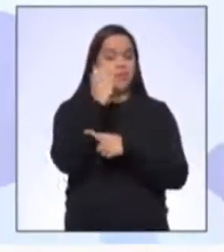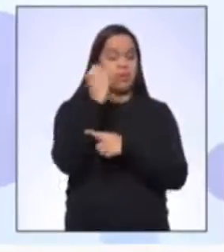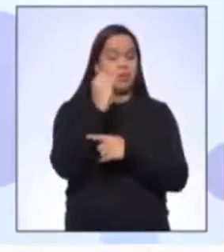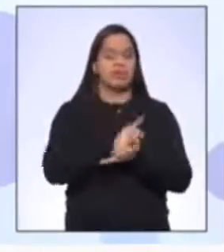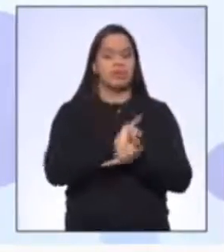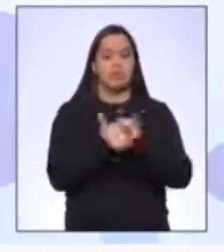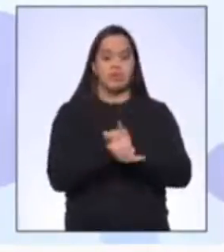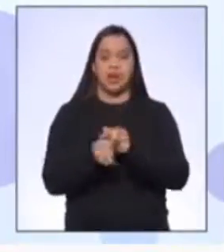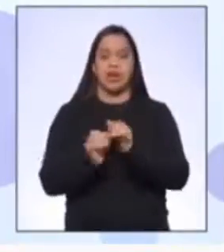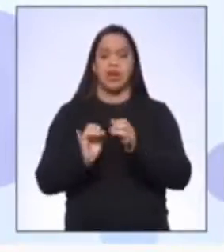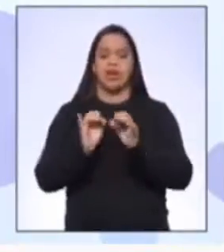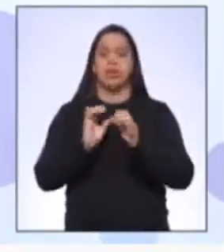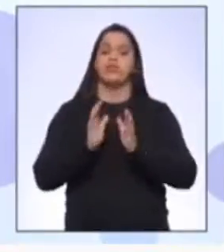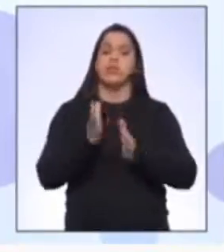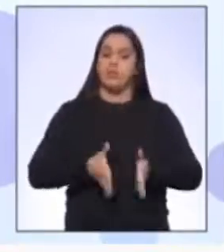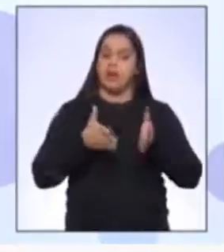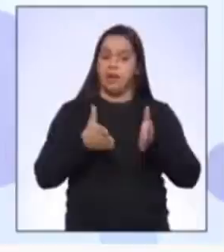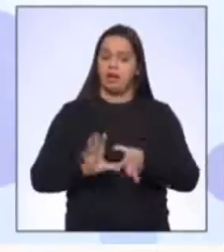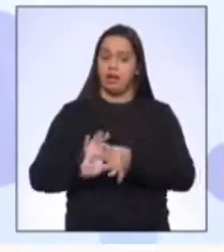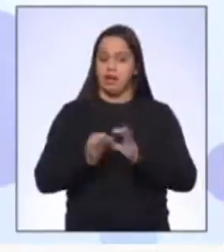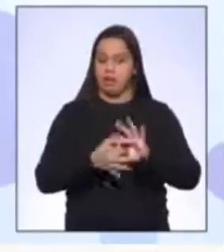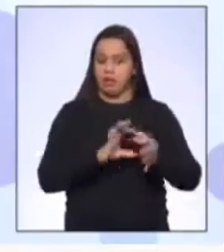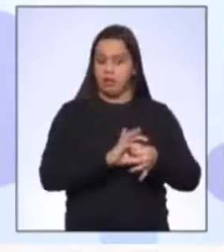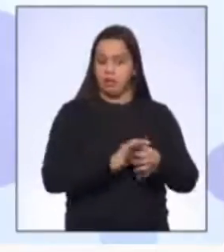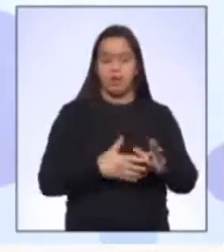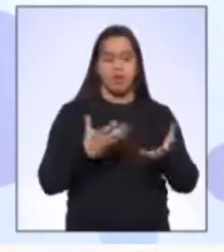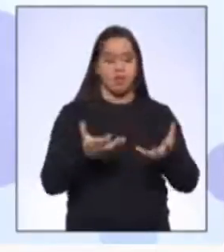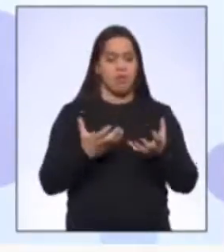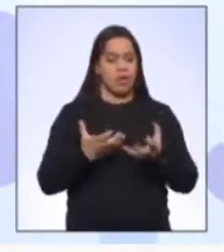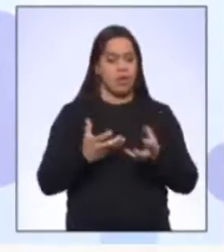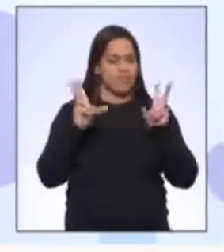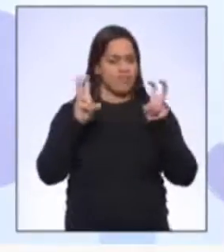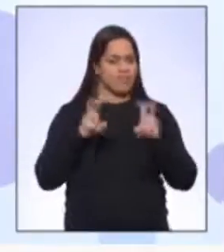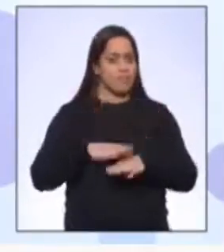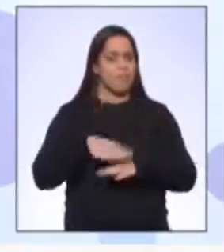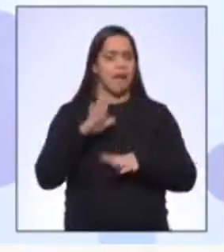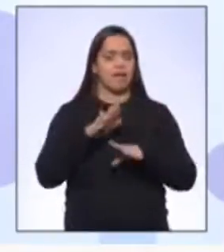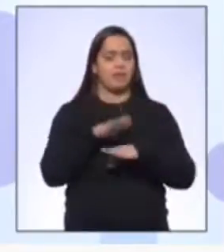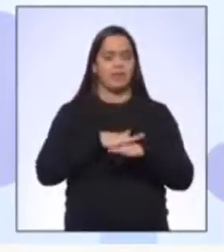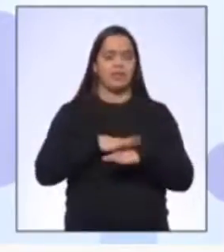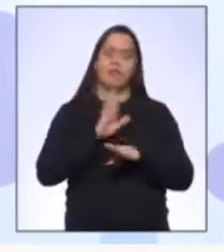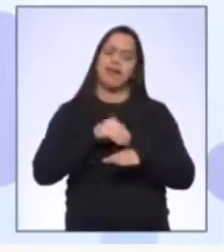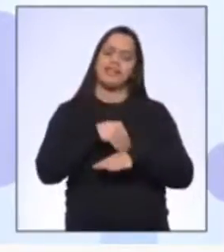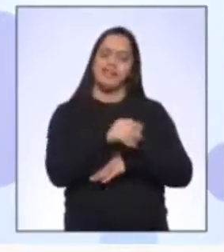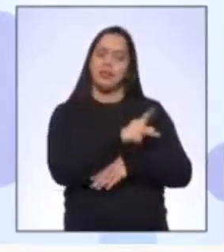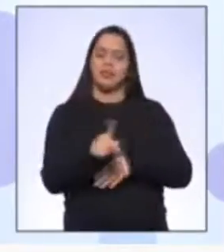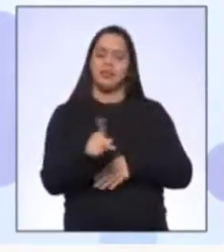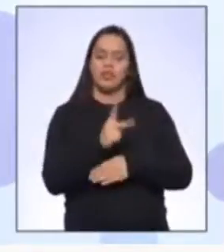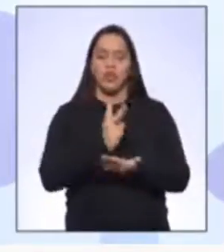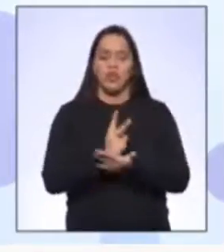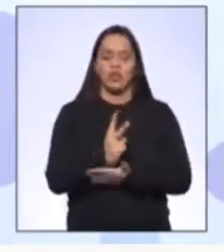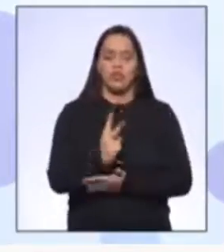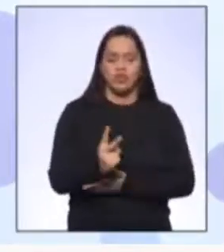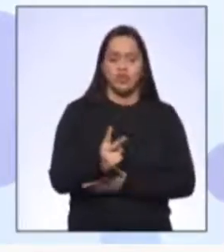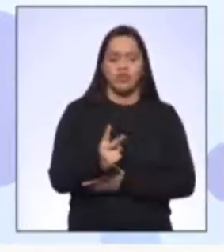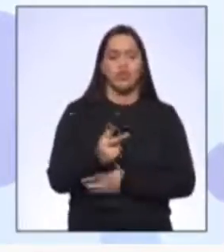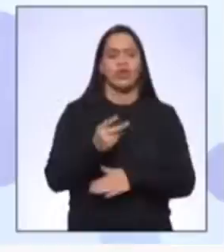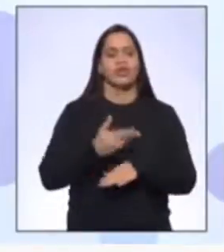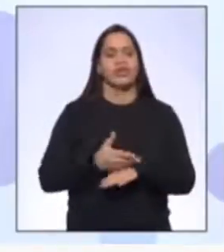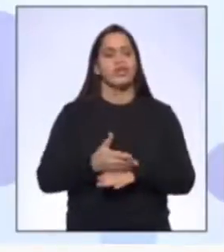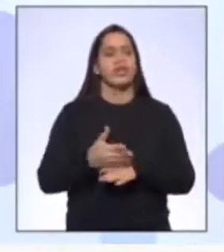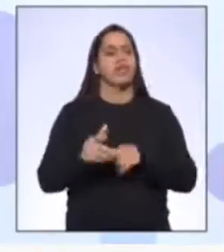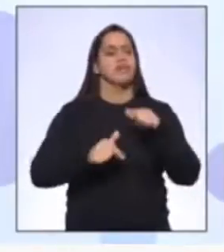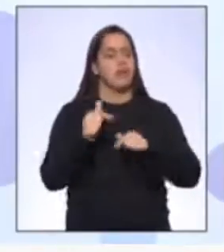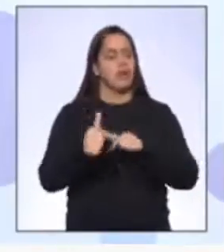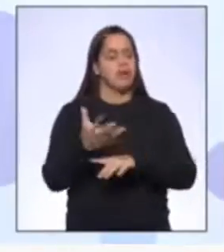esporte paralímpico eu gostaria de tratar esse assunto mais e mais mas fica a dica para os professores né continuem essa habilidade aí